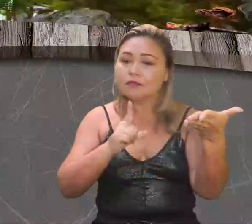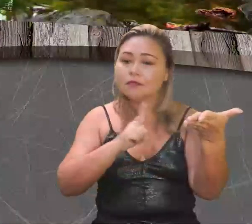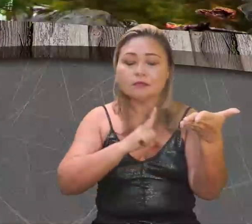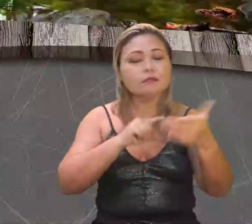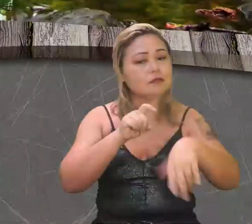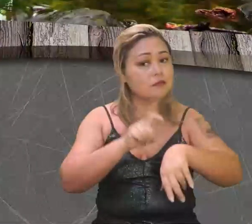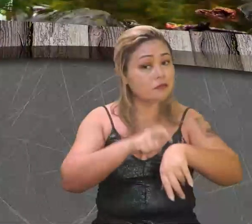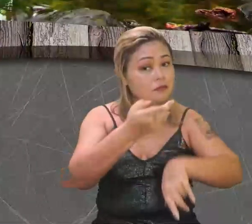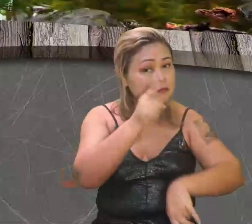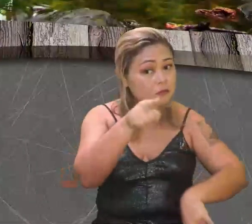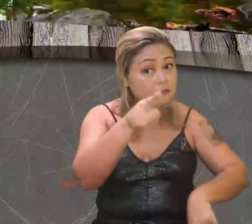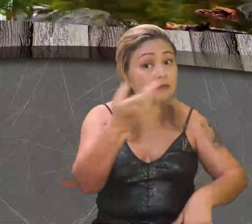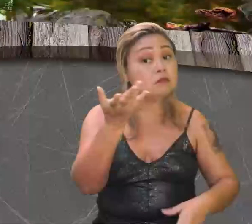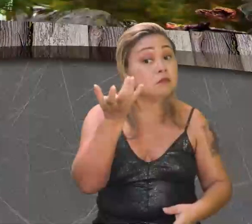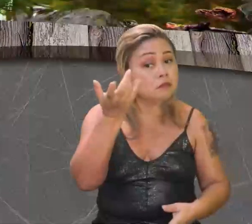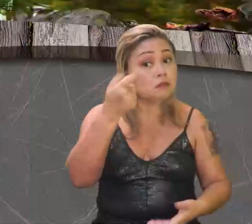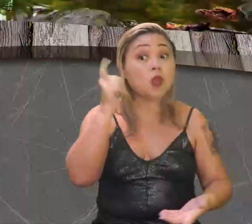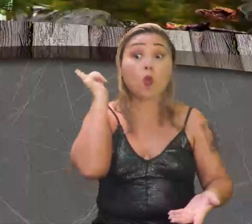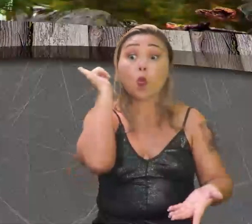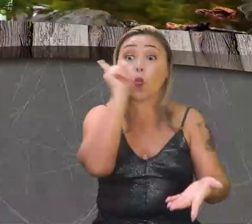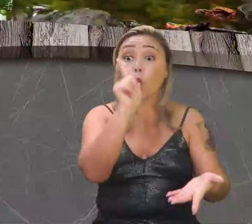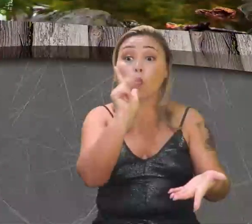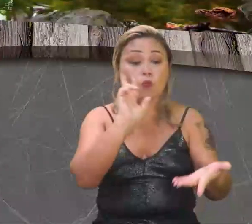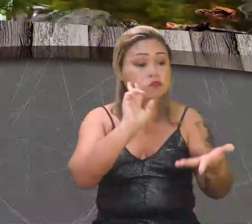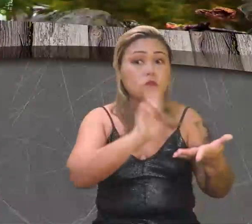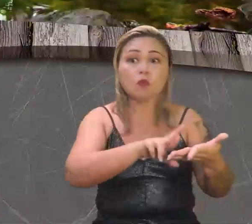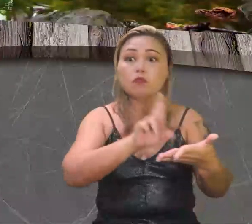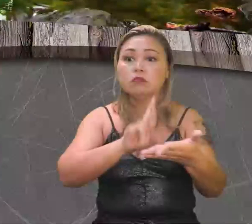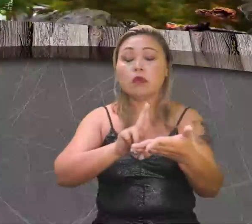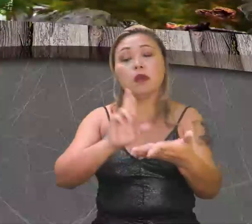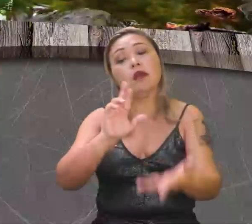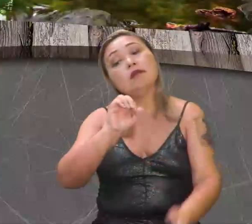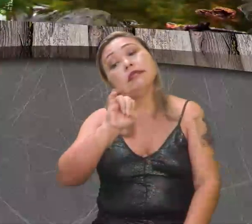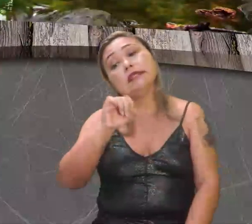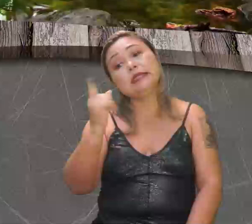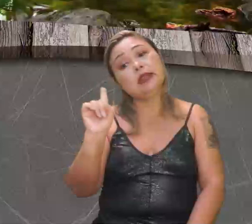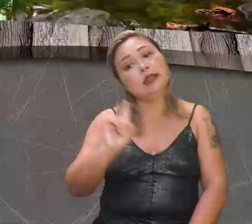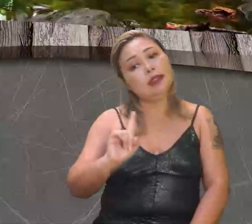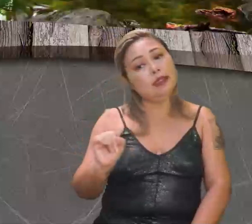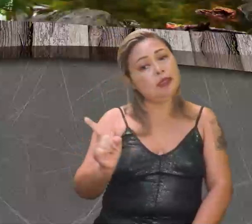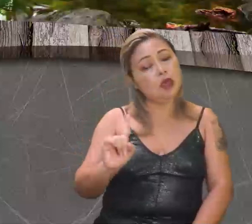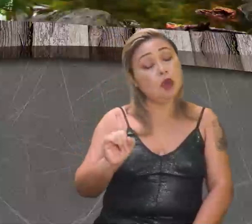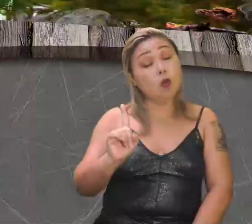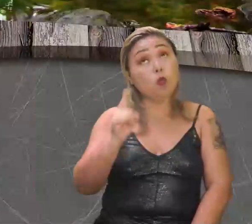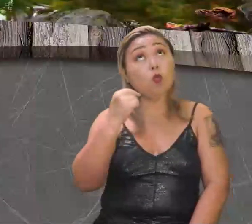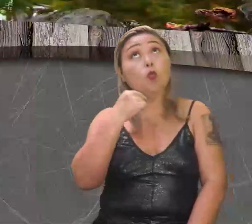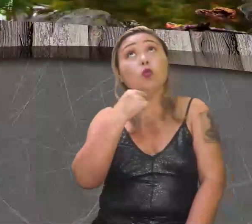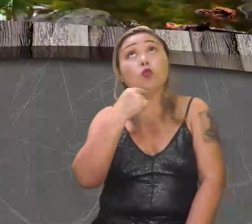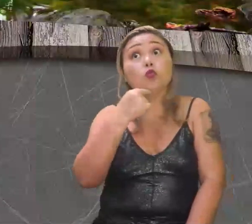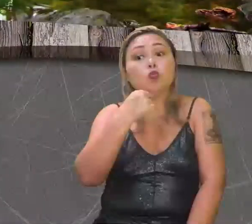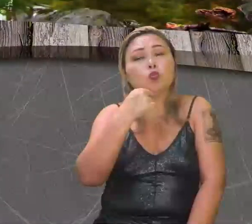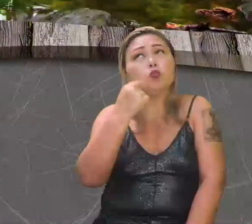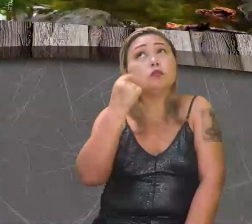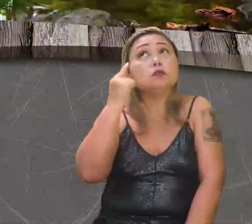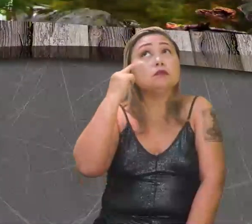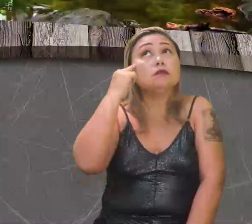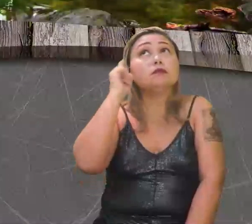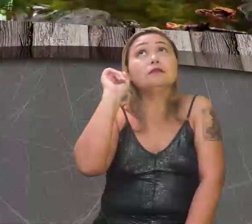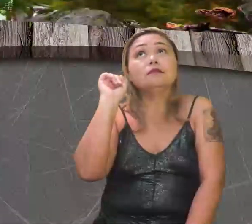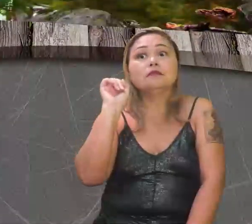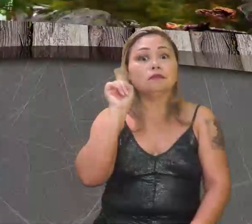deu um tempinho para você, eu espero que você tenha conseguido responder. Mas se não deu alguma dúvida, surgiu